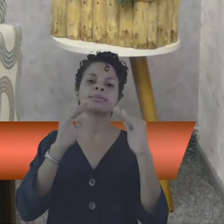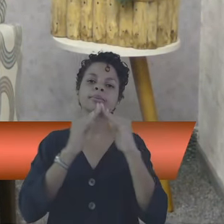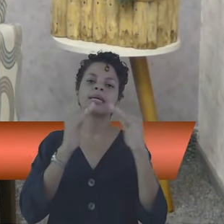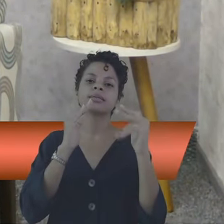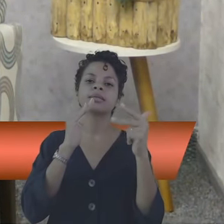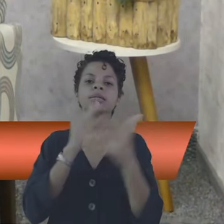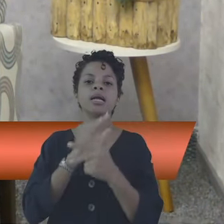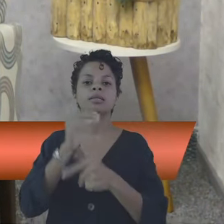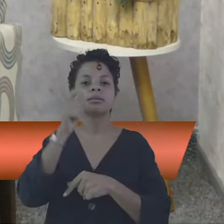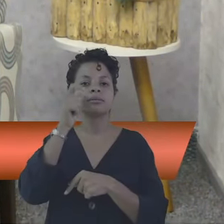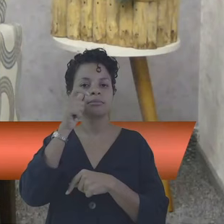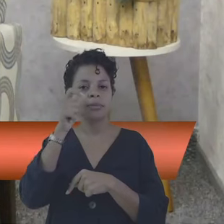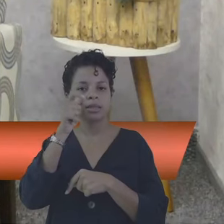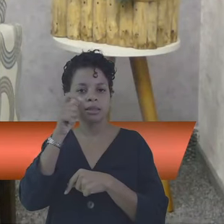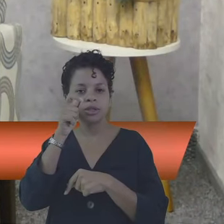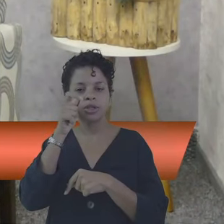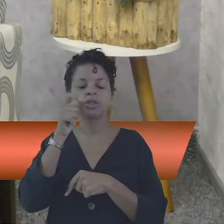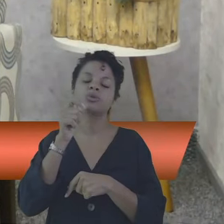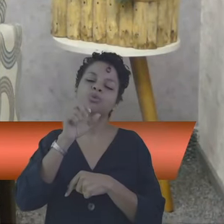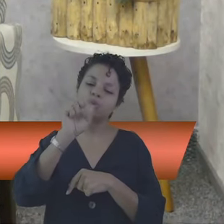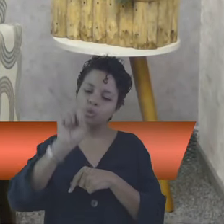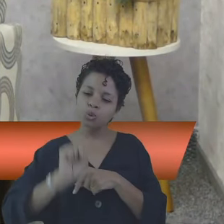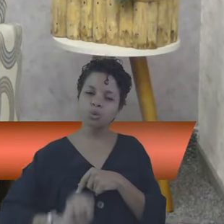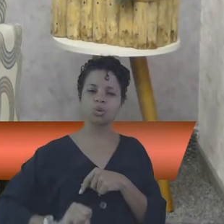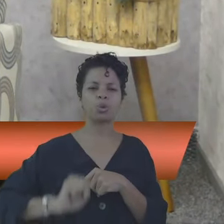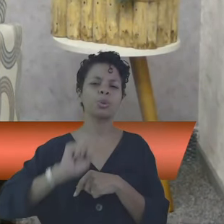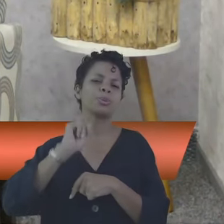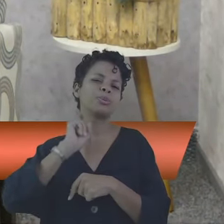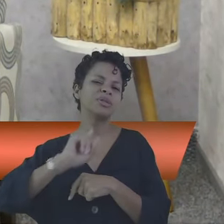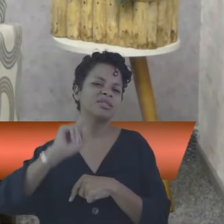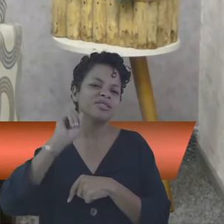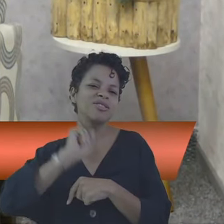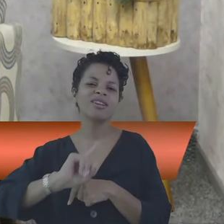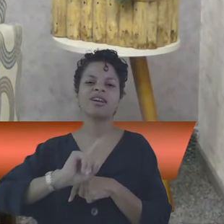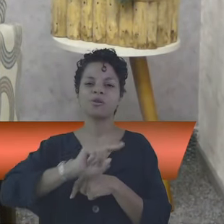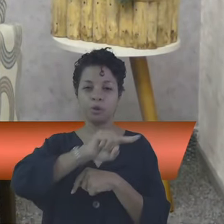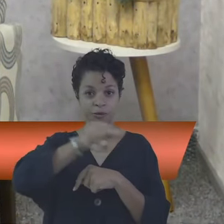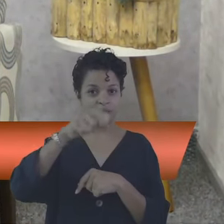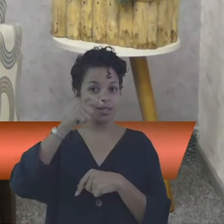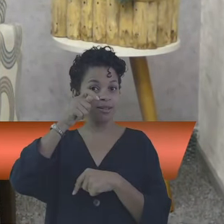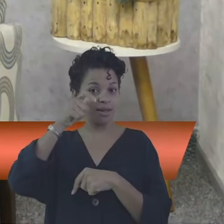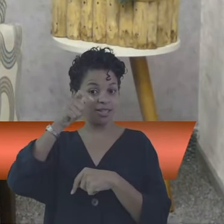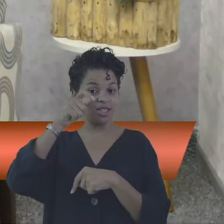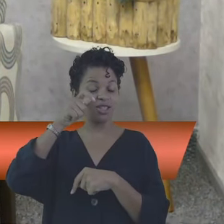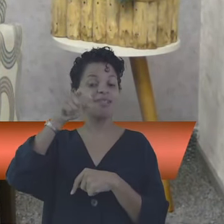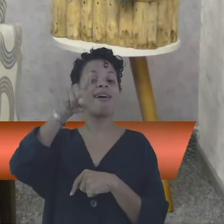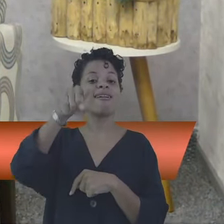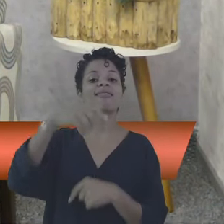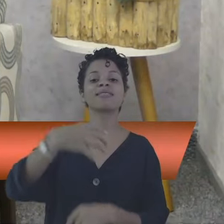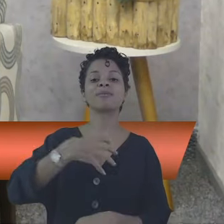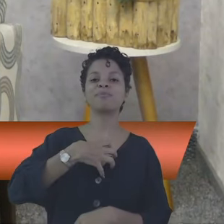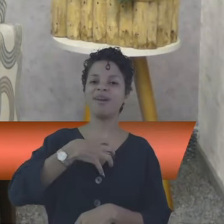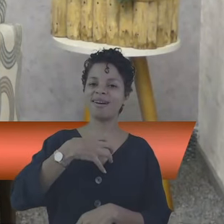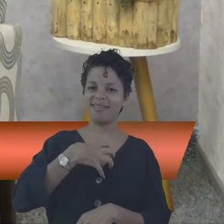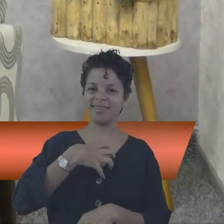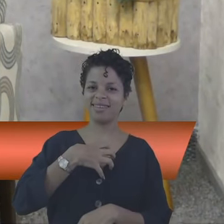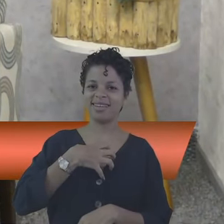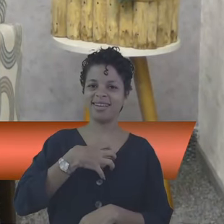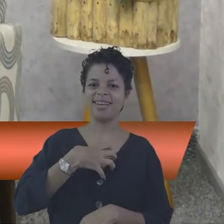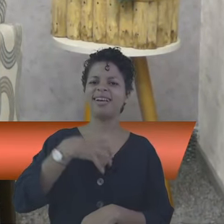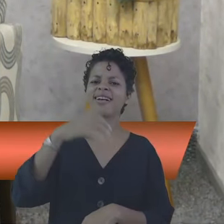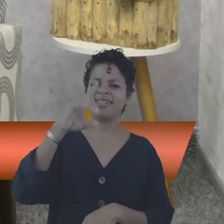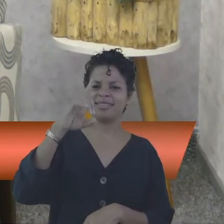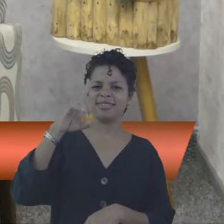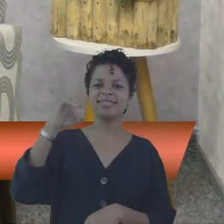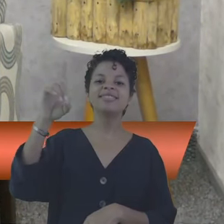em Minas Gerais, no Espírito Santo. Você que nos assiste aí de Salvador, sim, eu tenho também relatos do pastor